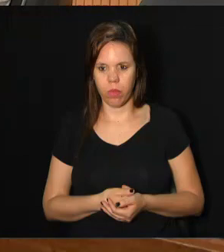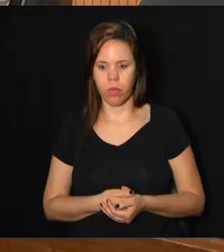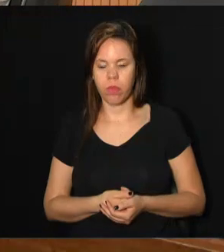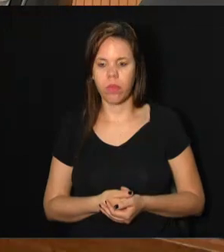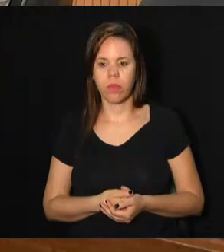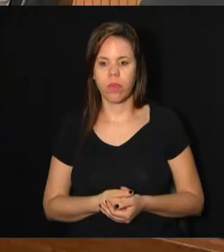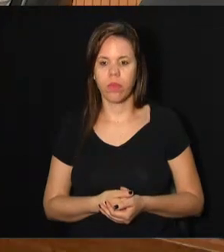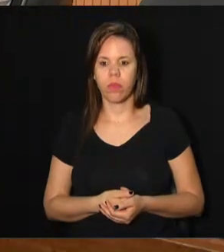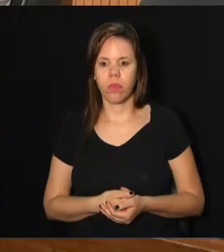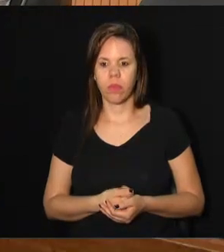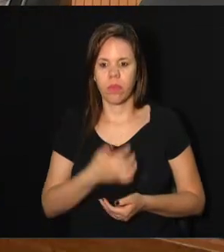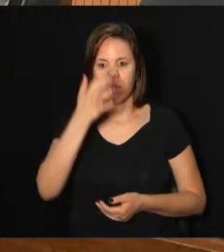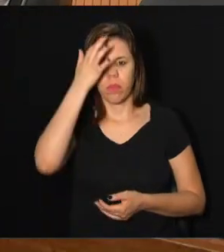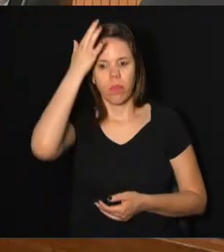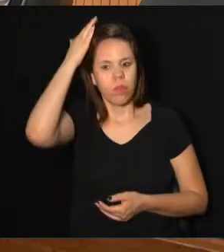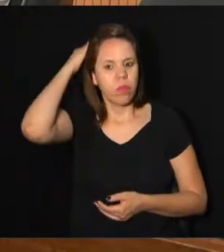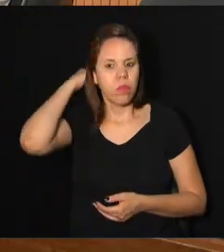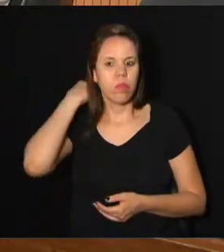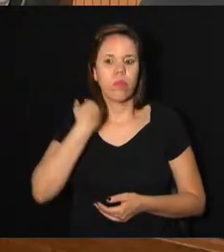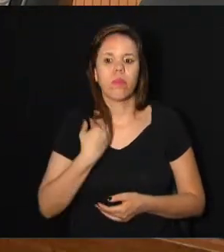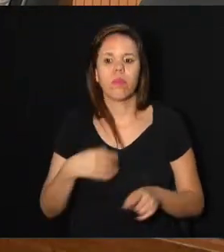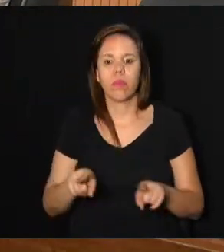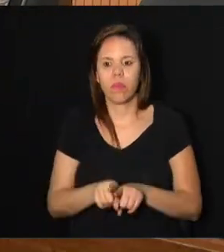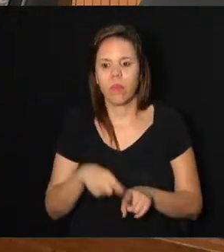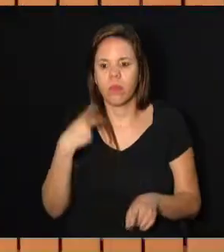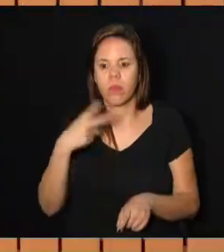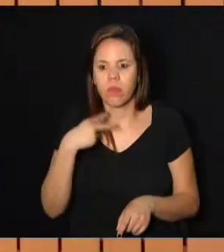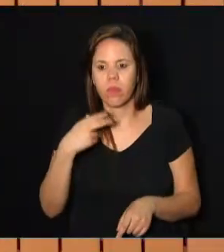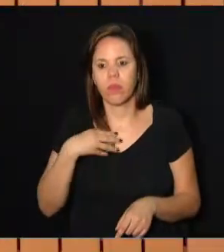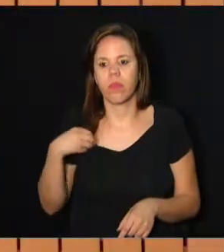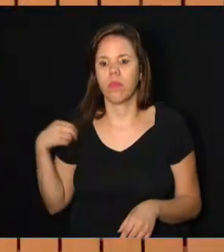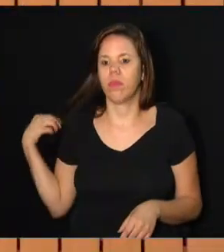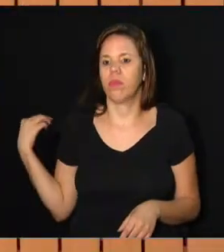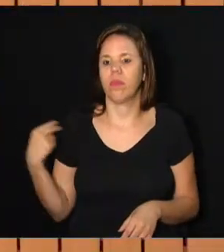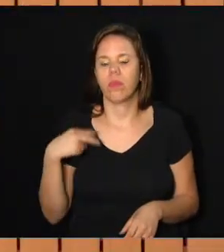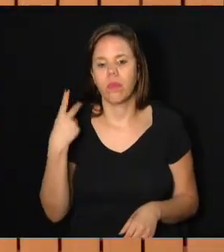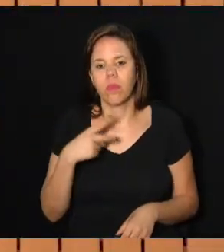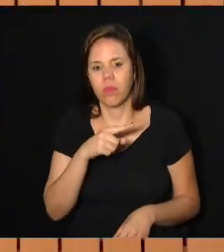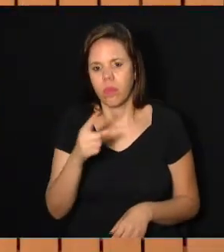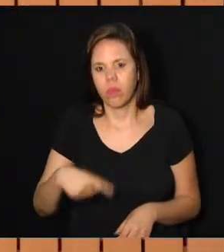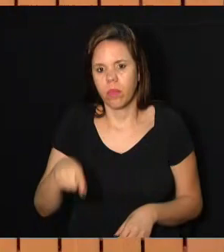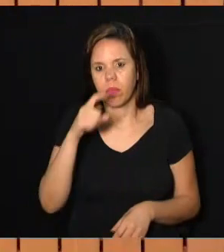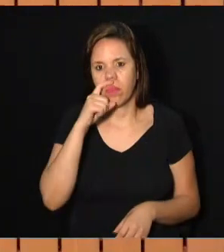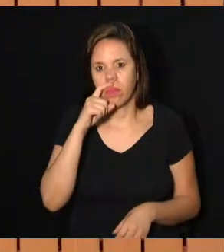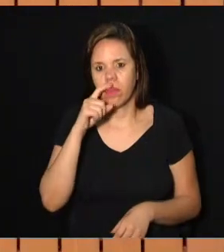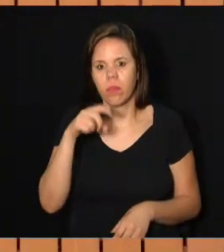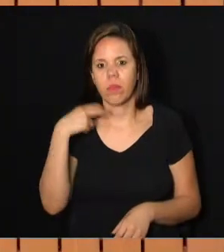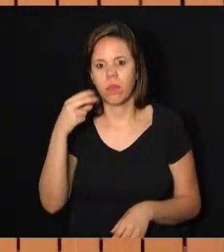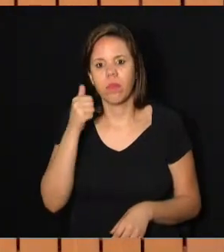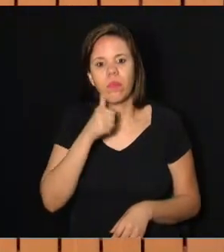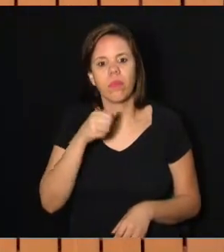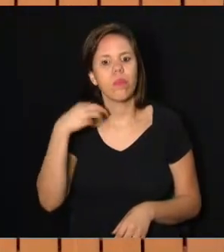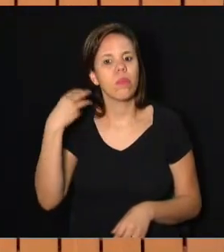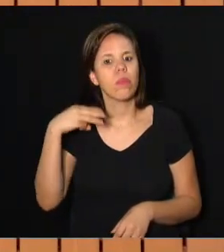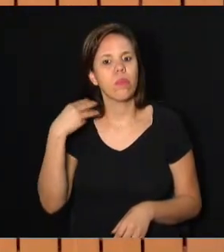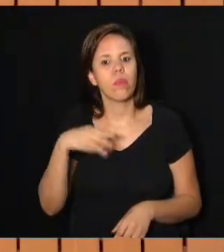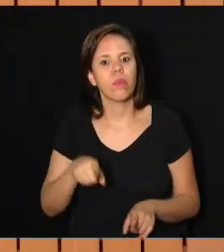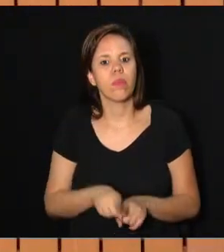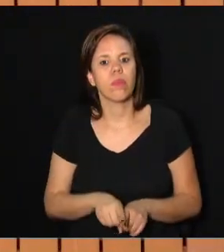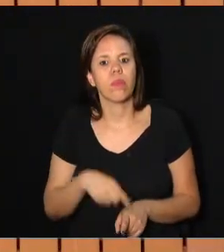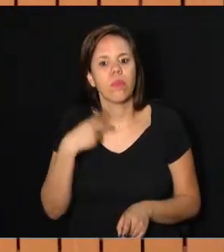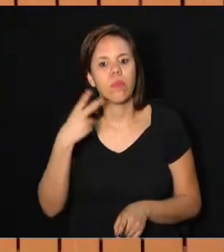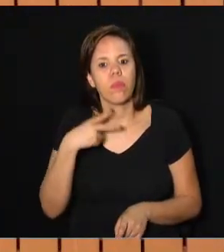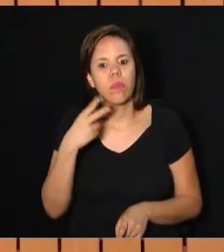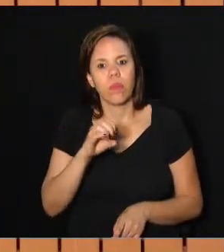Constituição e Legalidade, também o vereador Zé Carlos e a vereadora Mariana Conte, também o